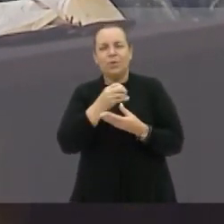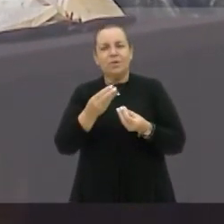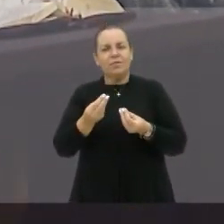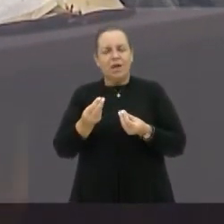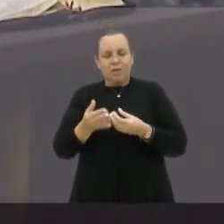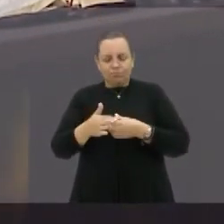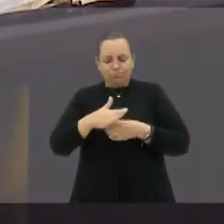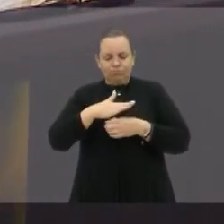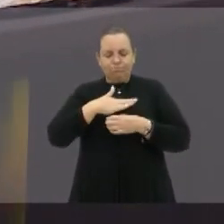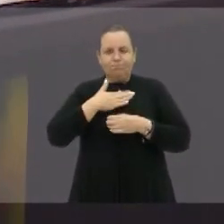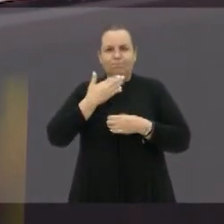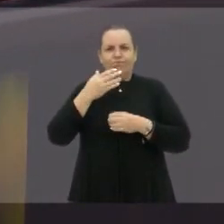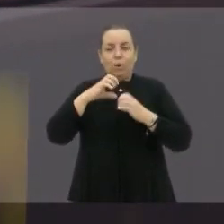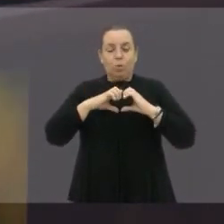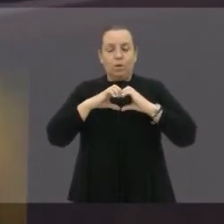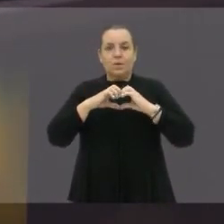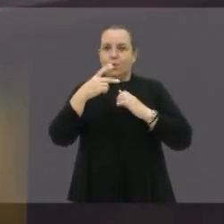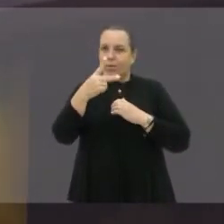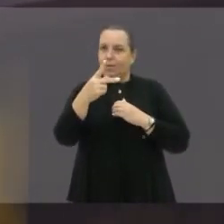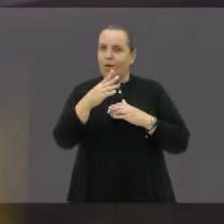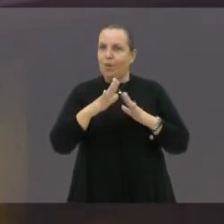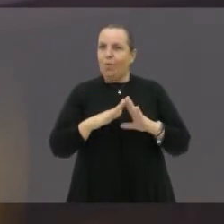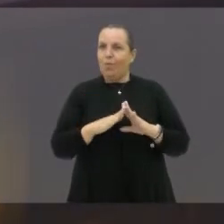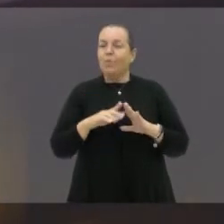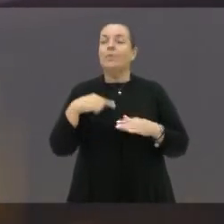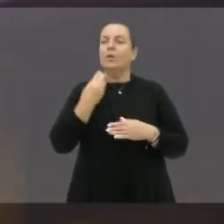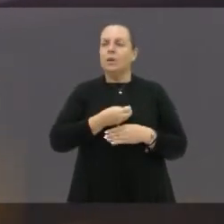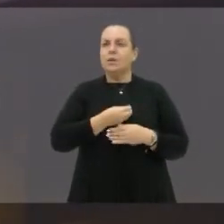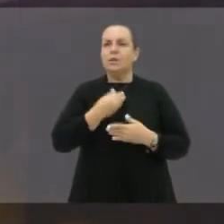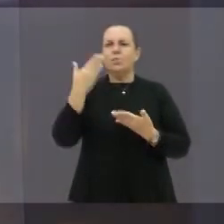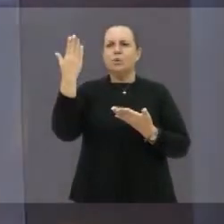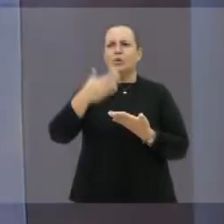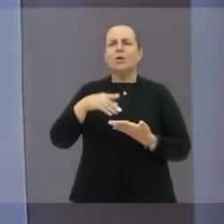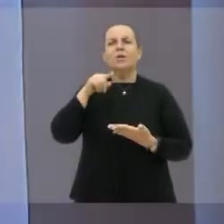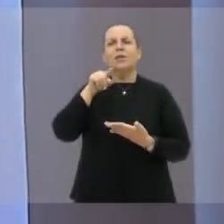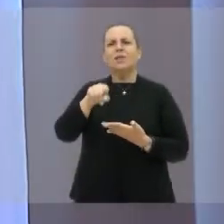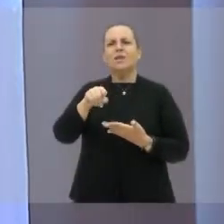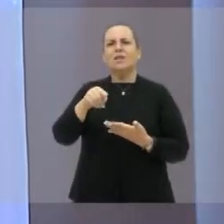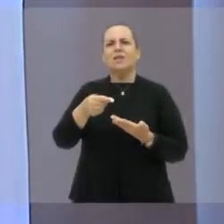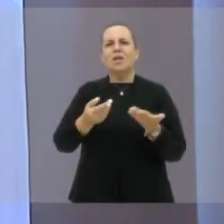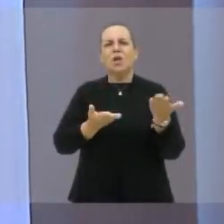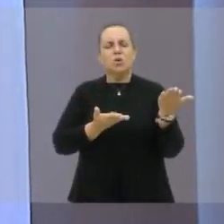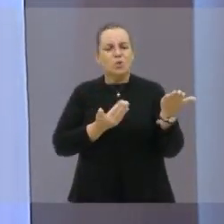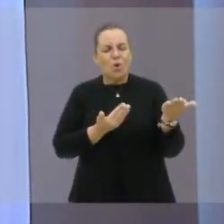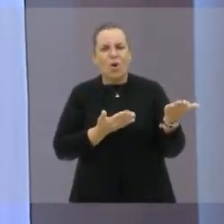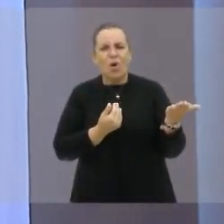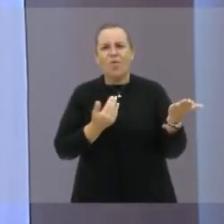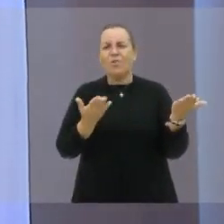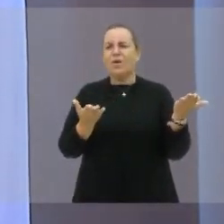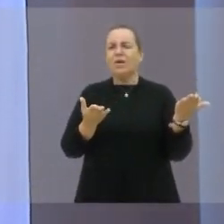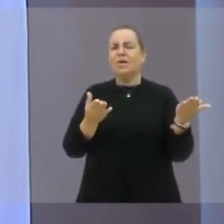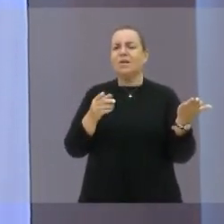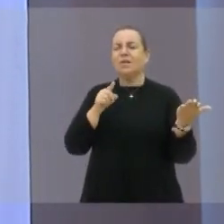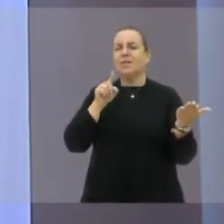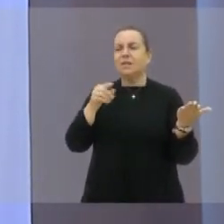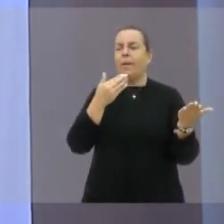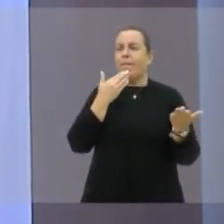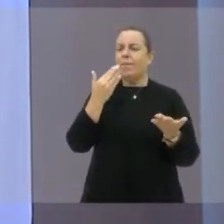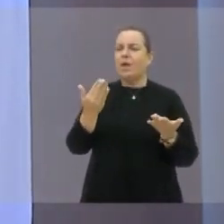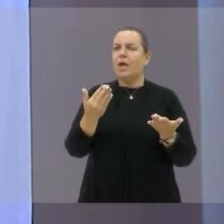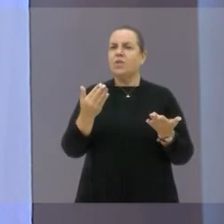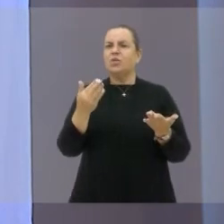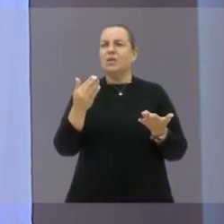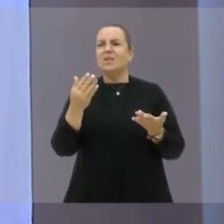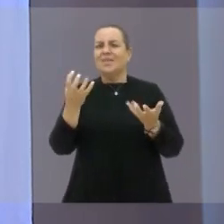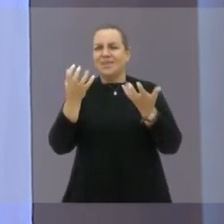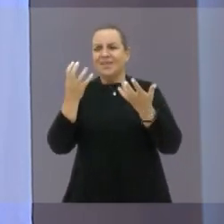coração. Nós estamos agora diante desse jovem que pede ser amado